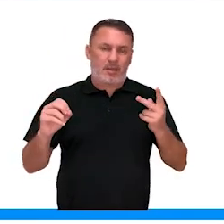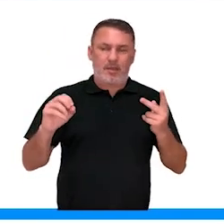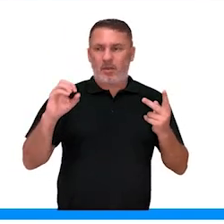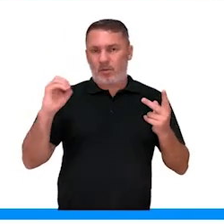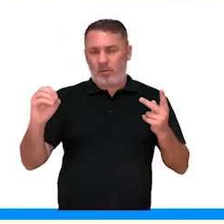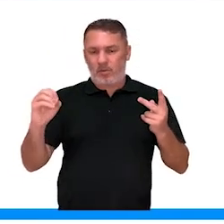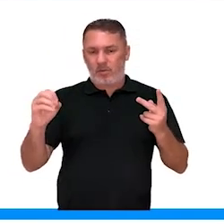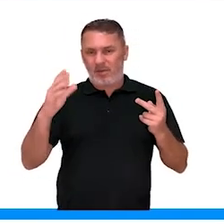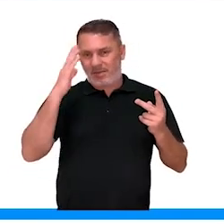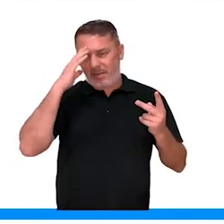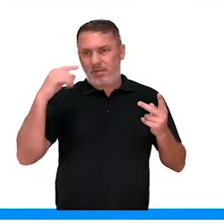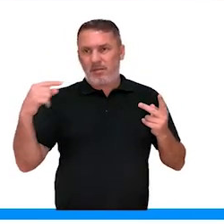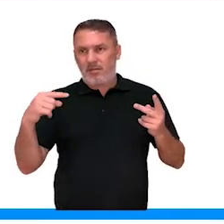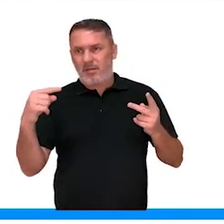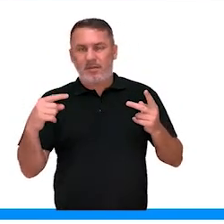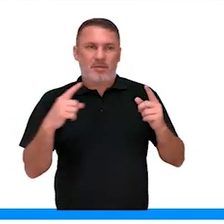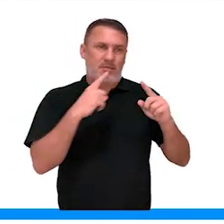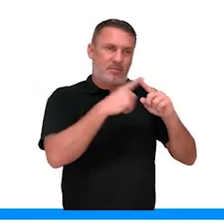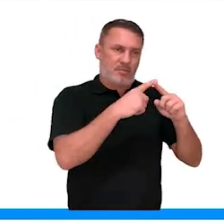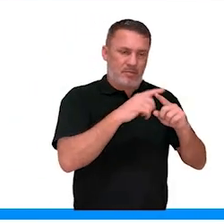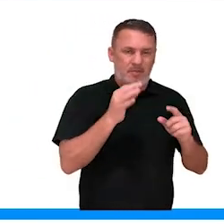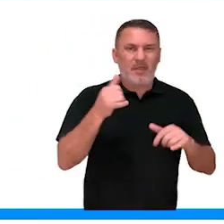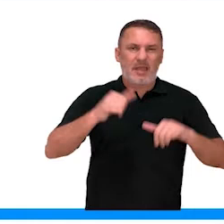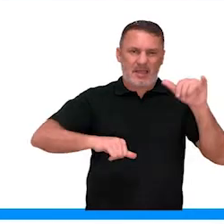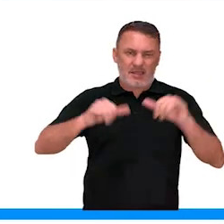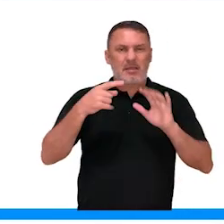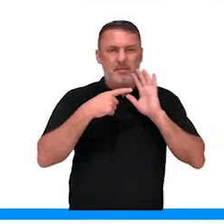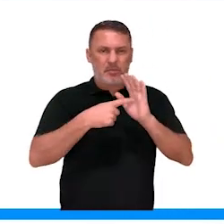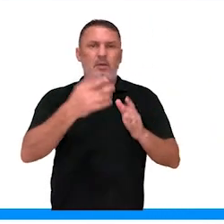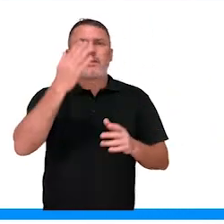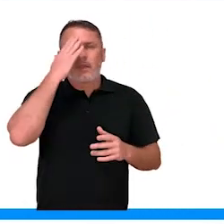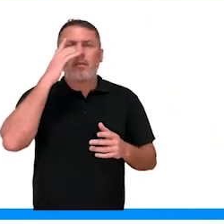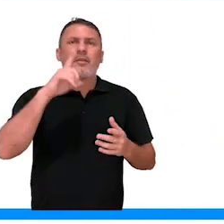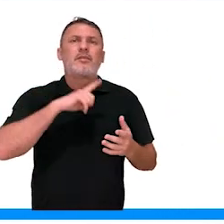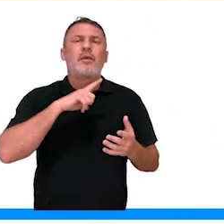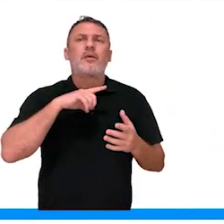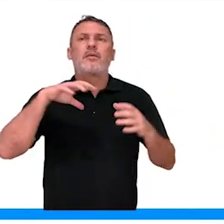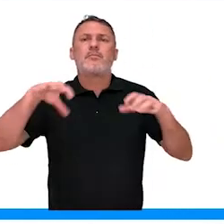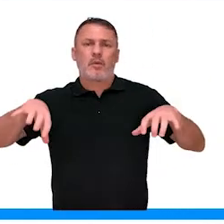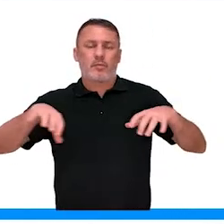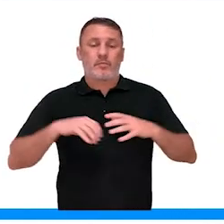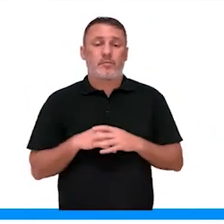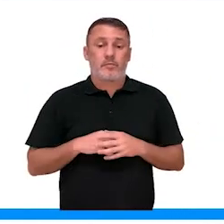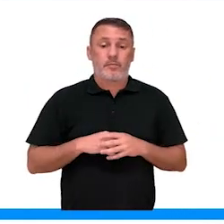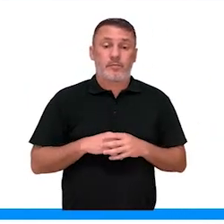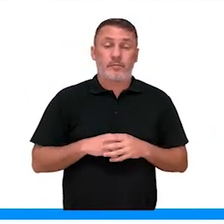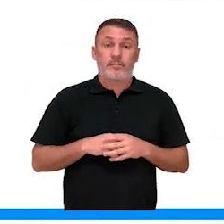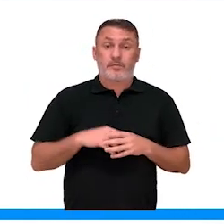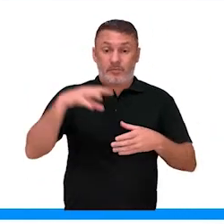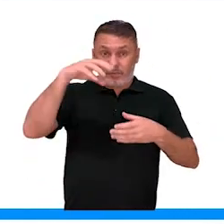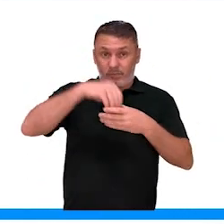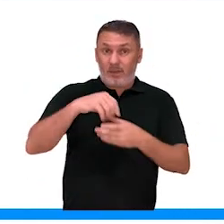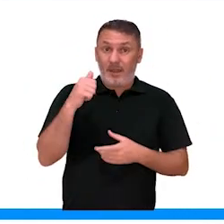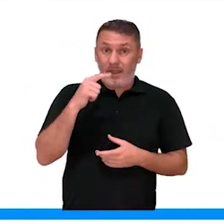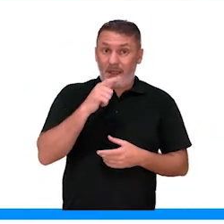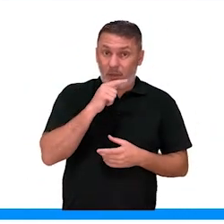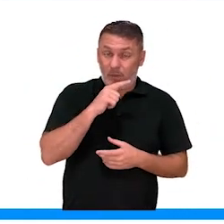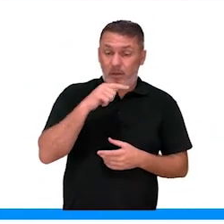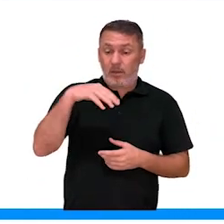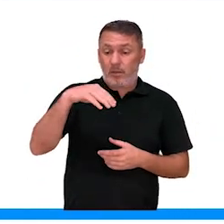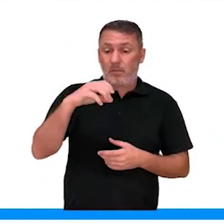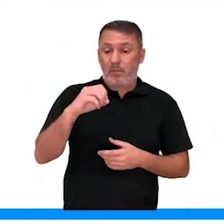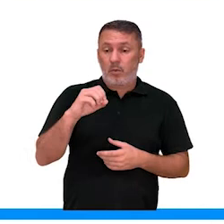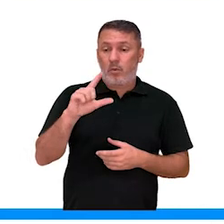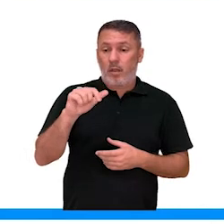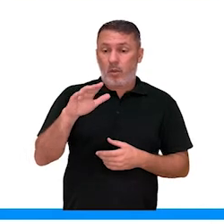negativa. Vocês aprendem lá em química. Como apresentam esses polos, Essas moléculas de água, elas